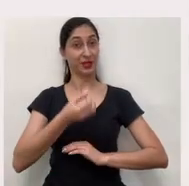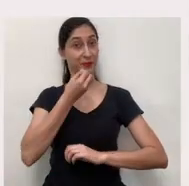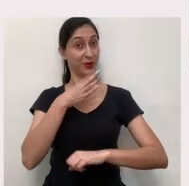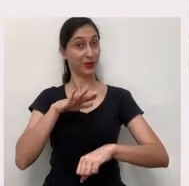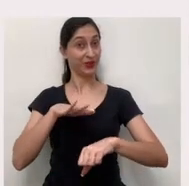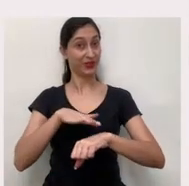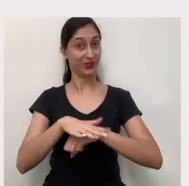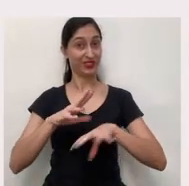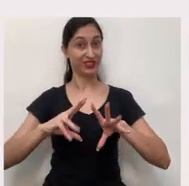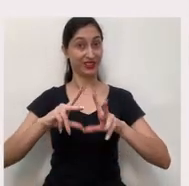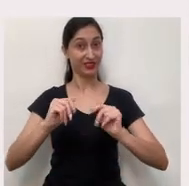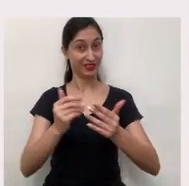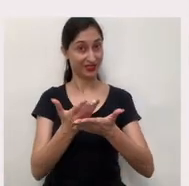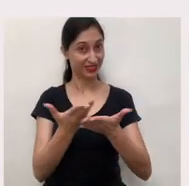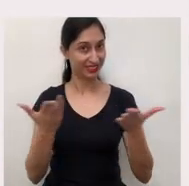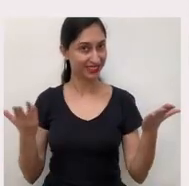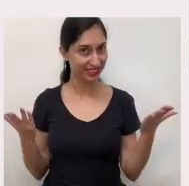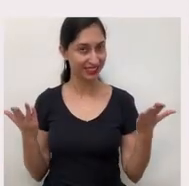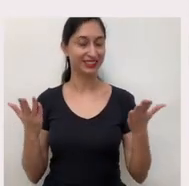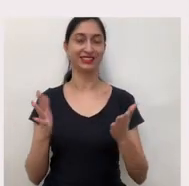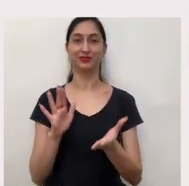Boa noite, então, a todos.